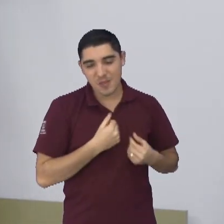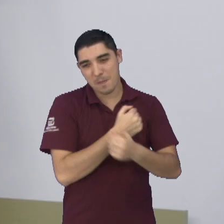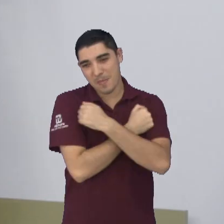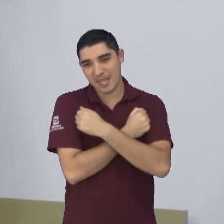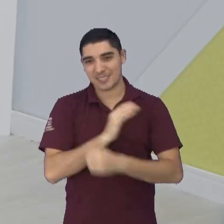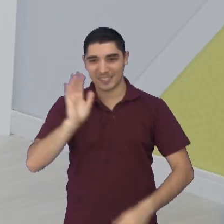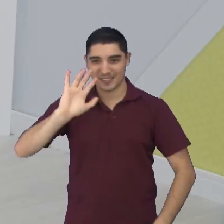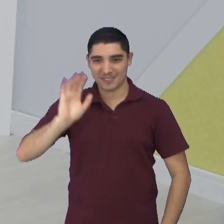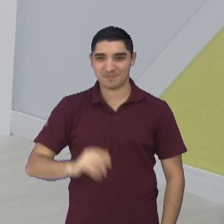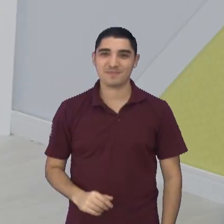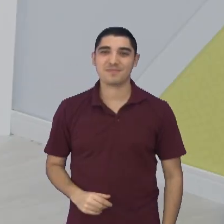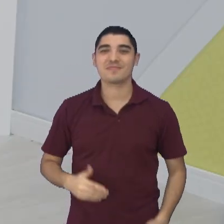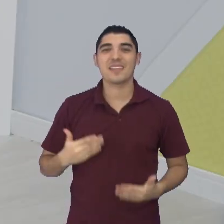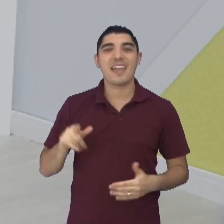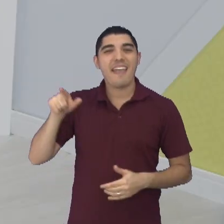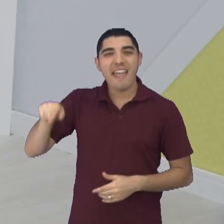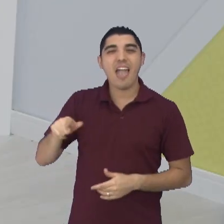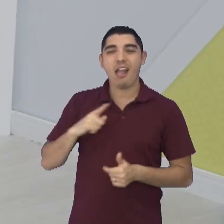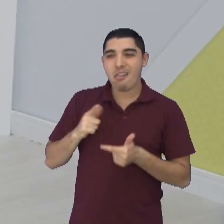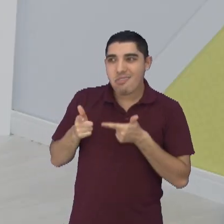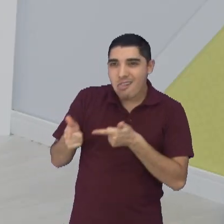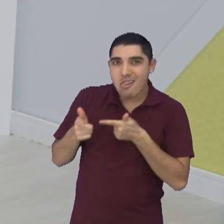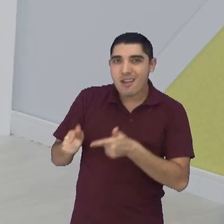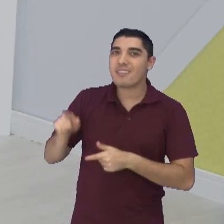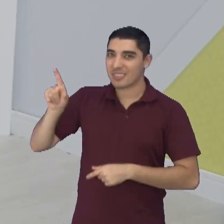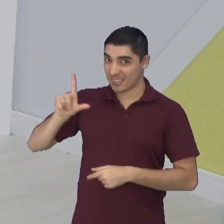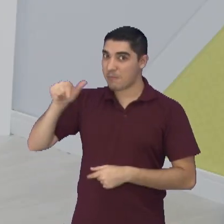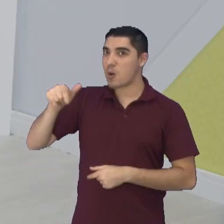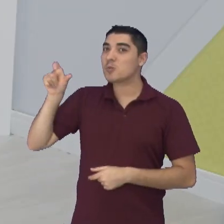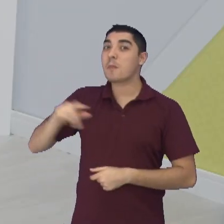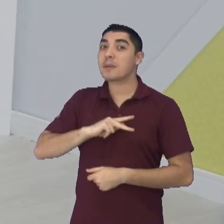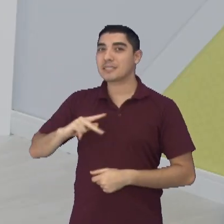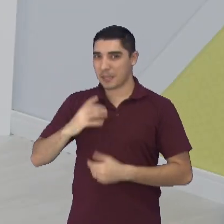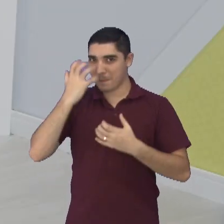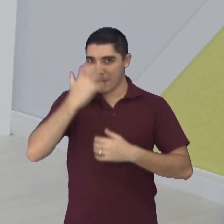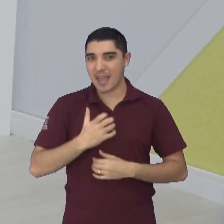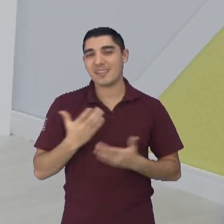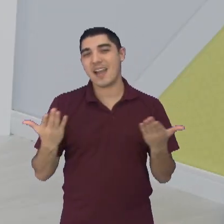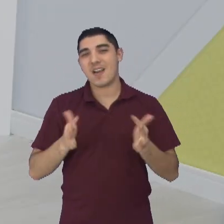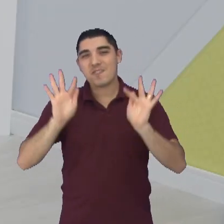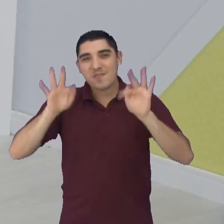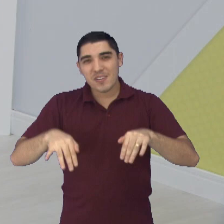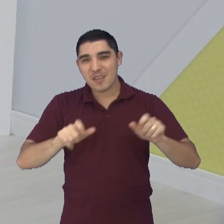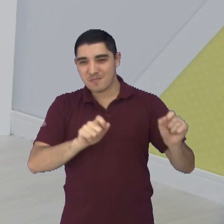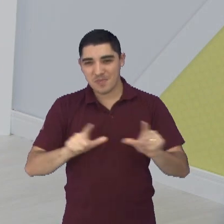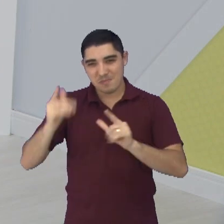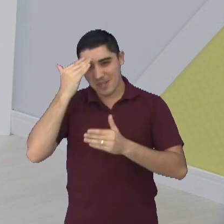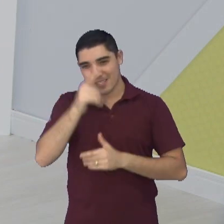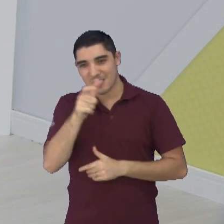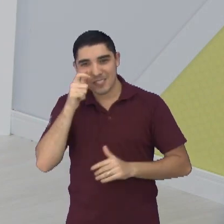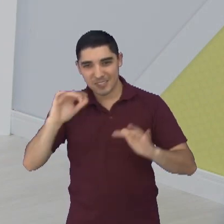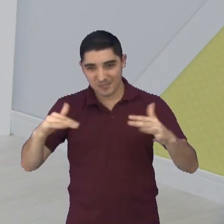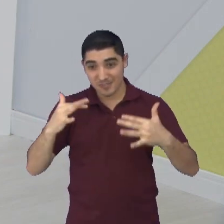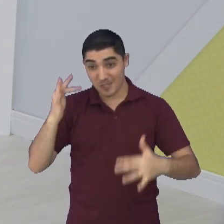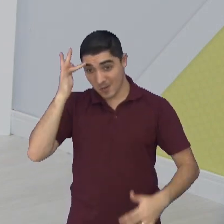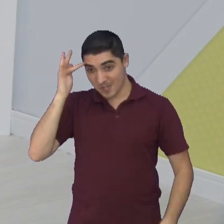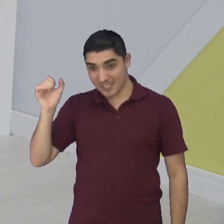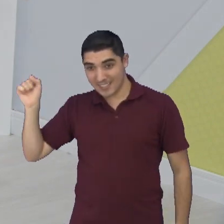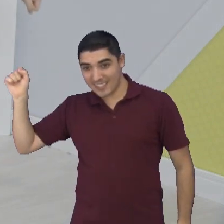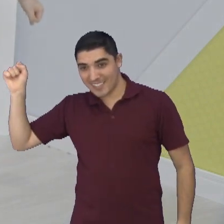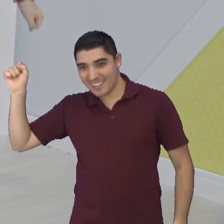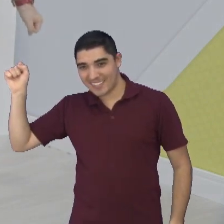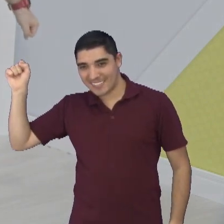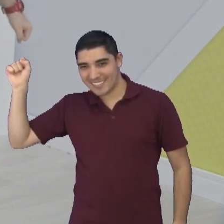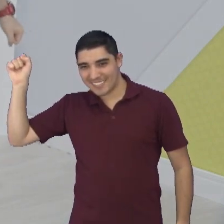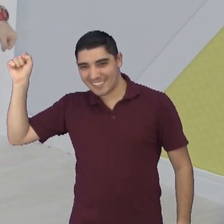tchau. Fica cutucando, depois o presidente fica bravo lá com você, tá certo? Nós vamos chegando ao final do programa, agradecendo a sua audiência, a sua paciência. Luizão,